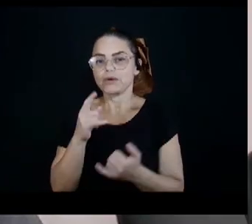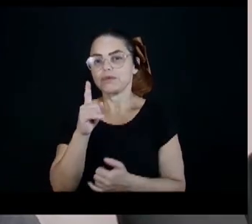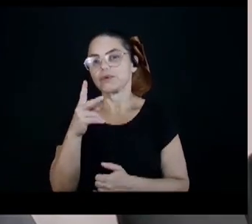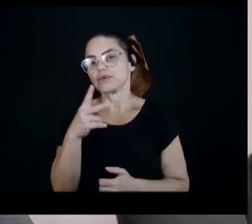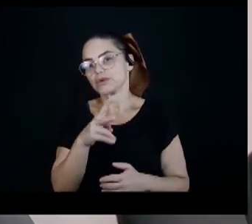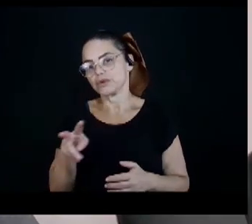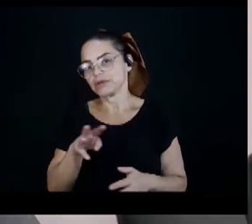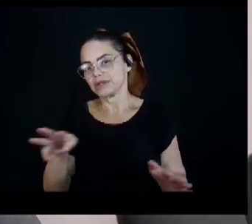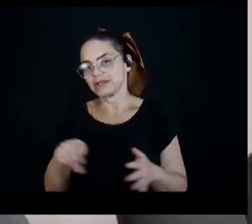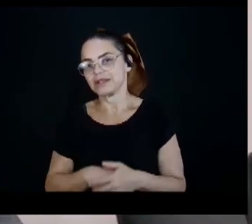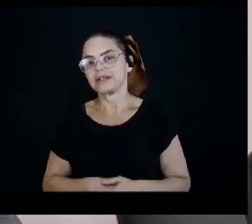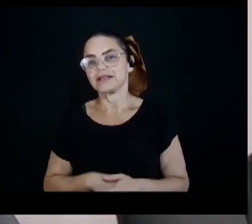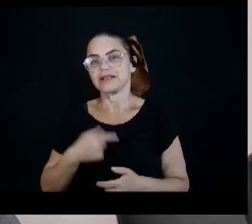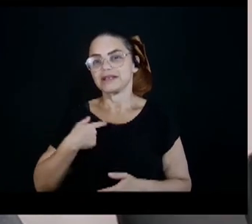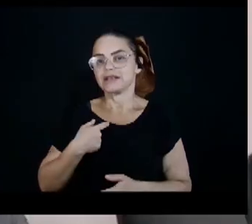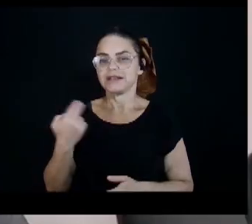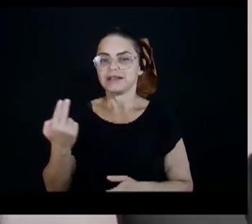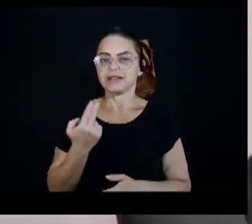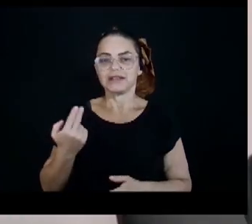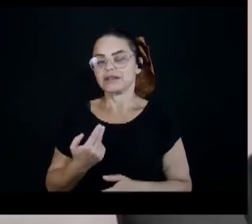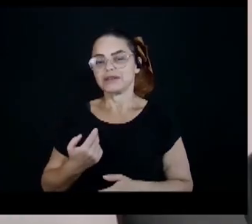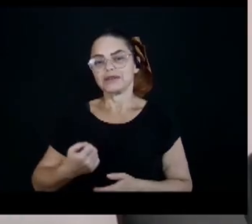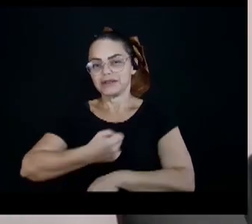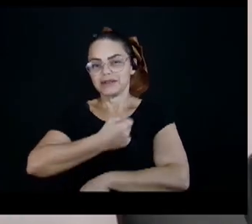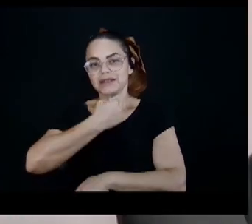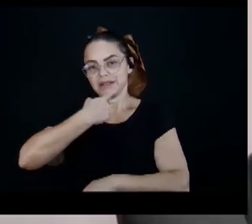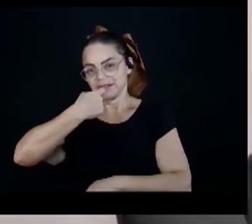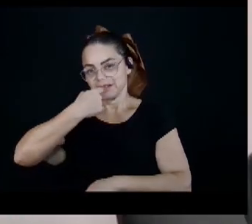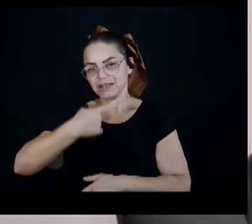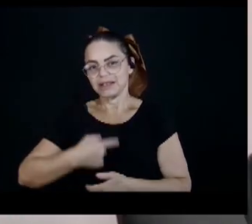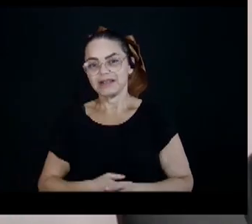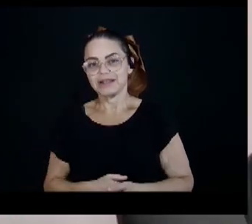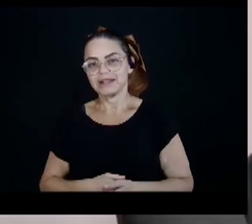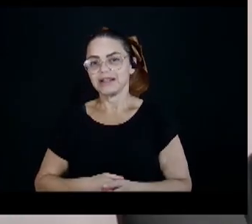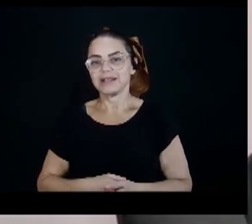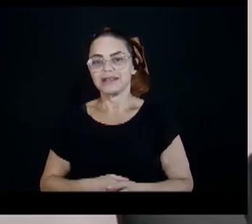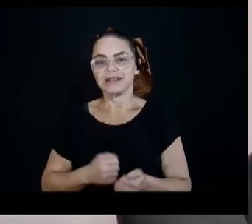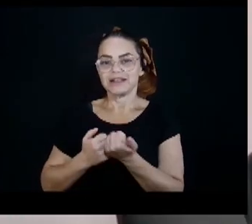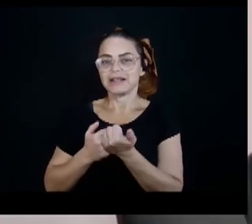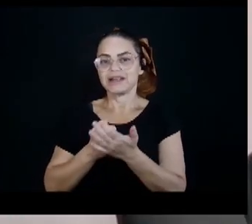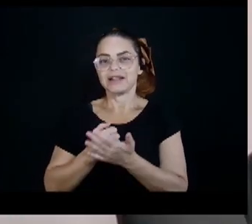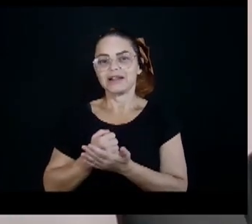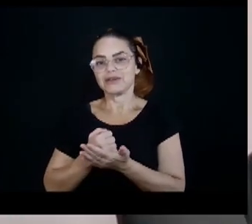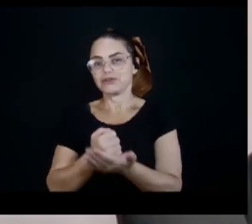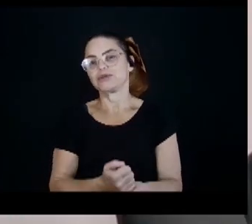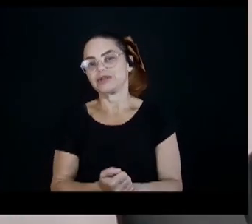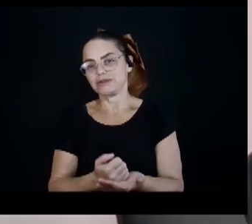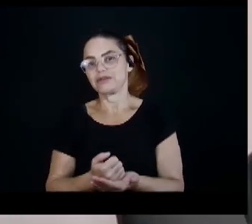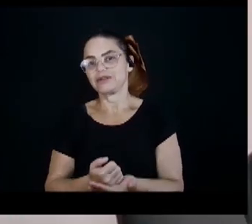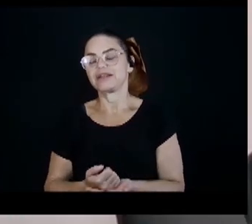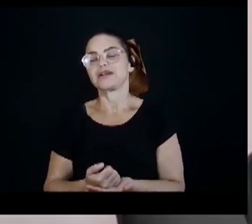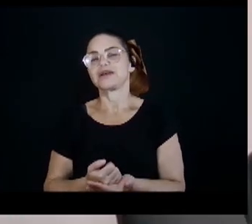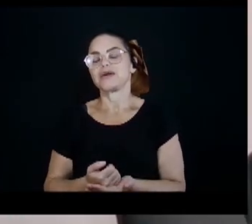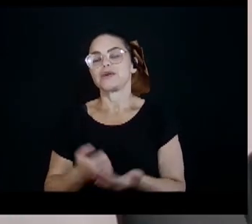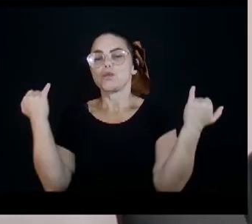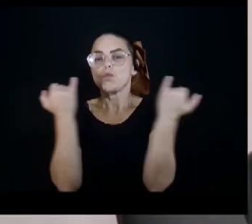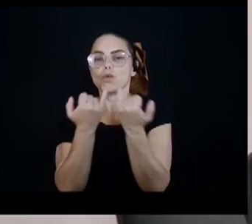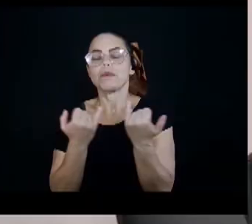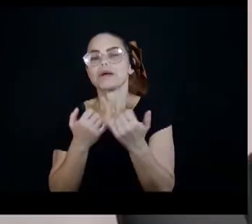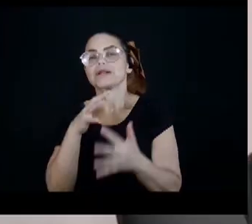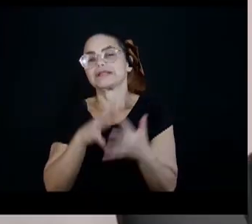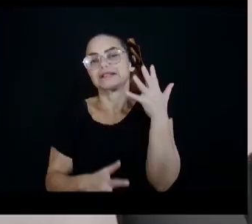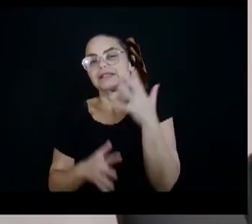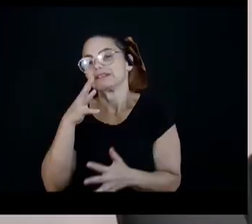retorno não é o medicamento, é a dieta. Só que o medicamento ajuda você a fazer a dieta. Isso que o pessoal está confundindo. A dieta